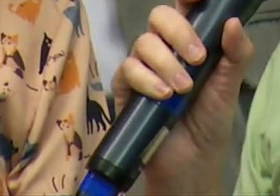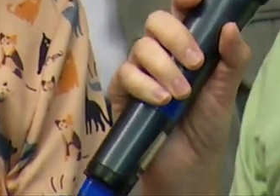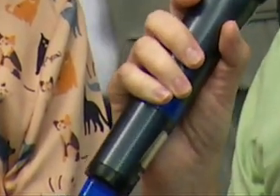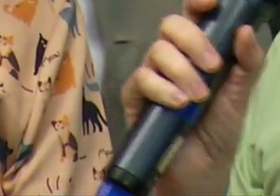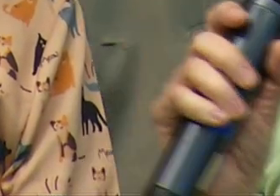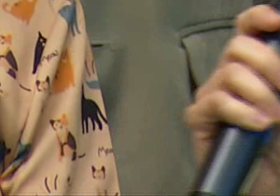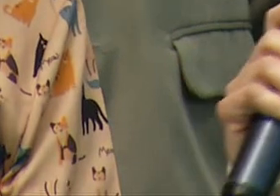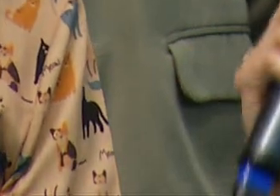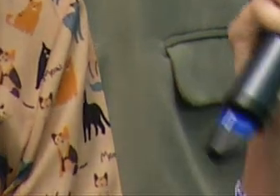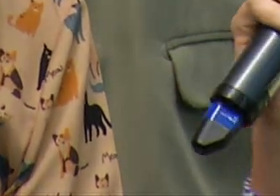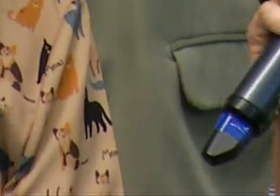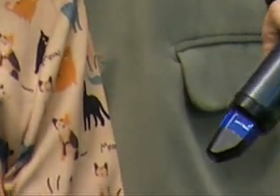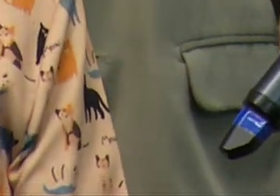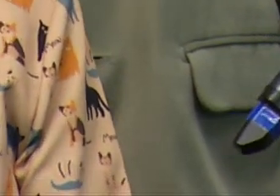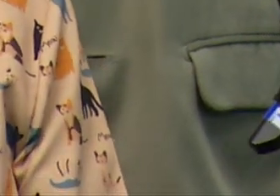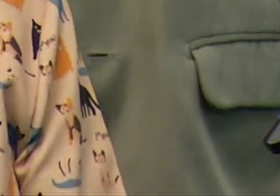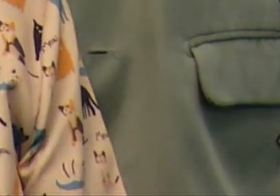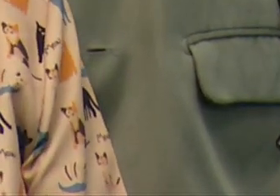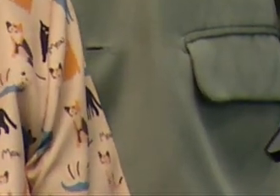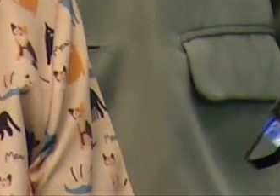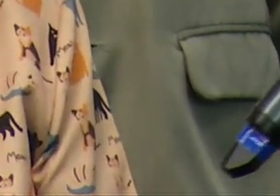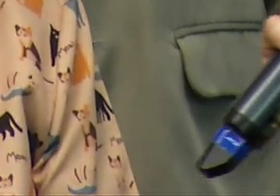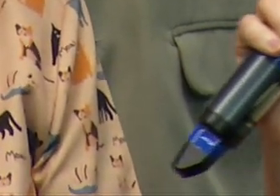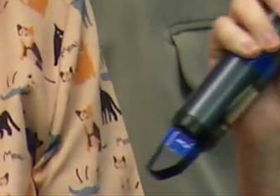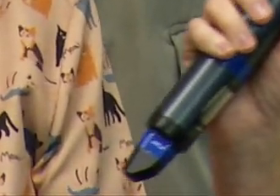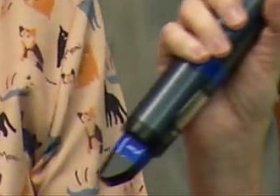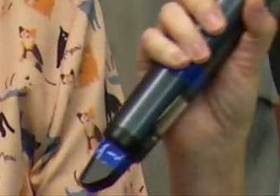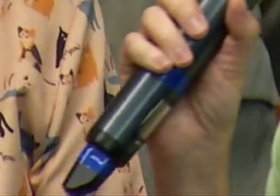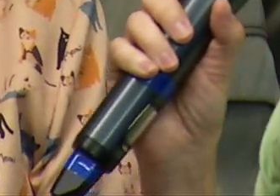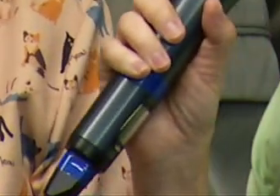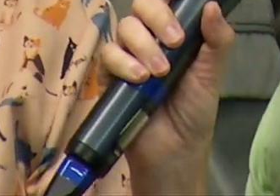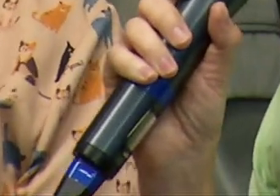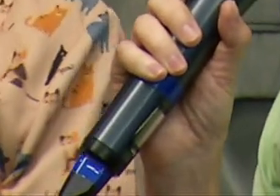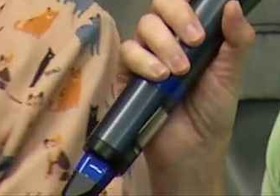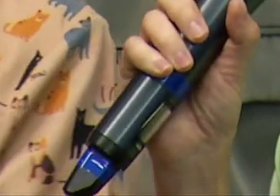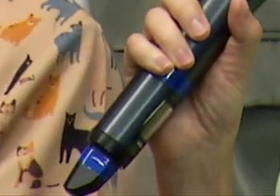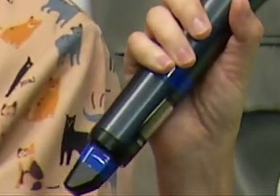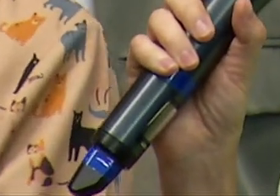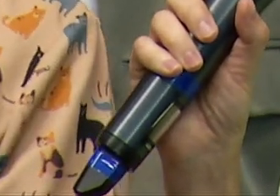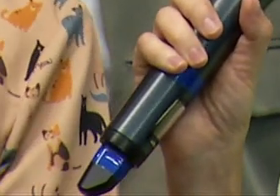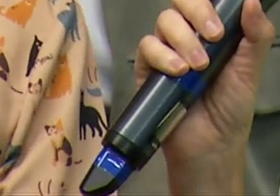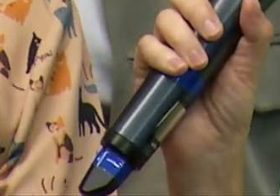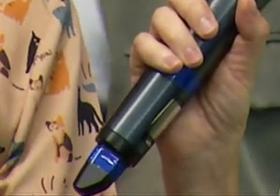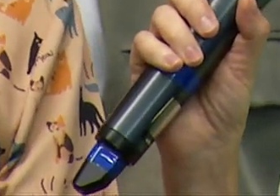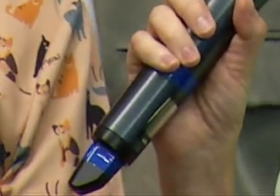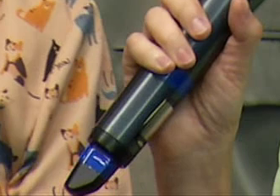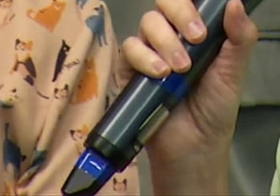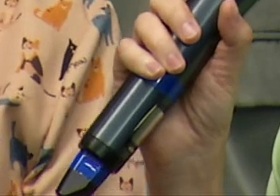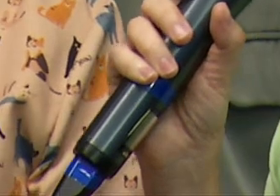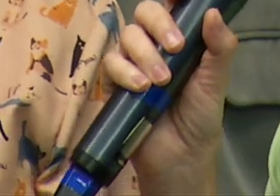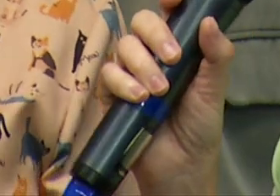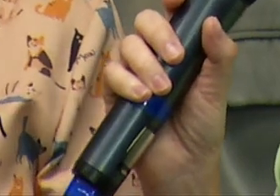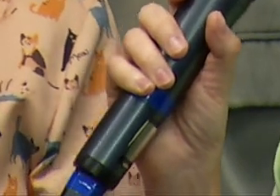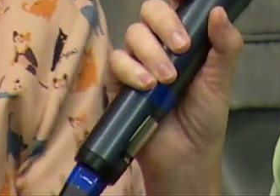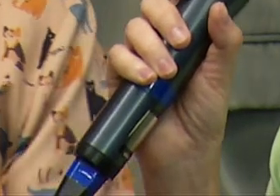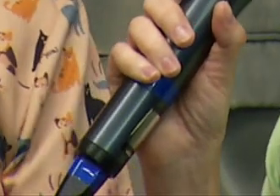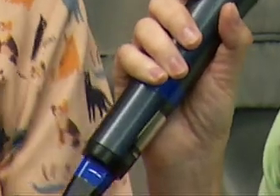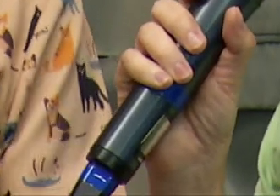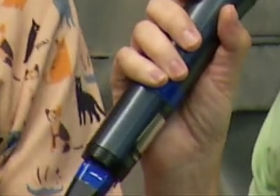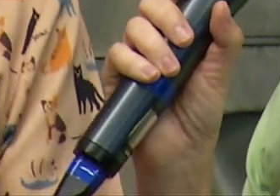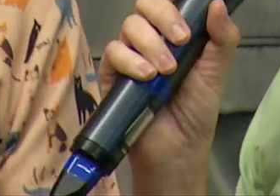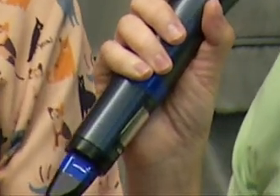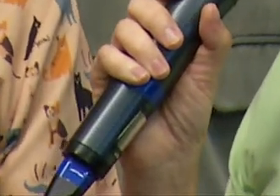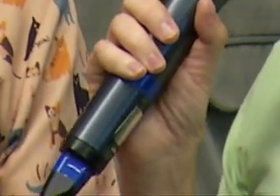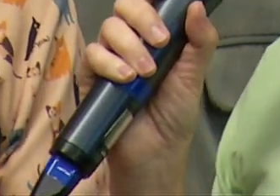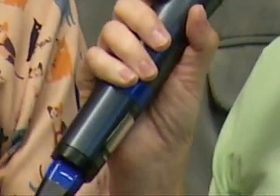espaço contigo, né? Então, acho que vida longa também, Reinaldo, você possa completar aí muitos outros anos de vida,